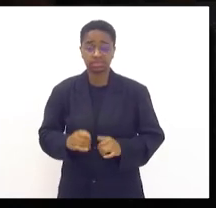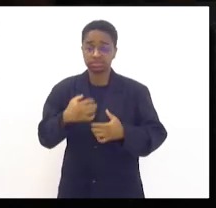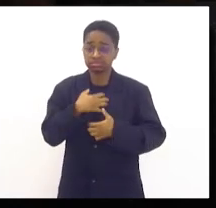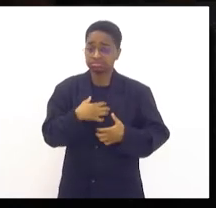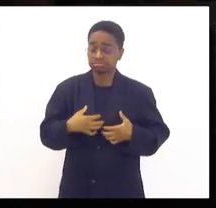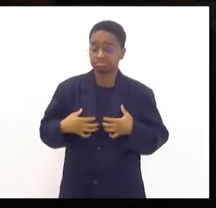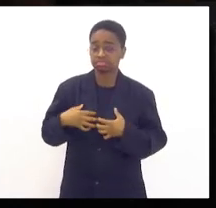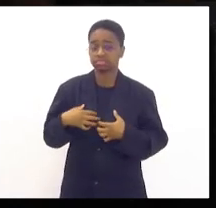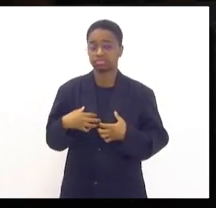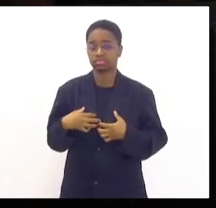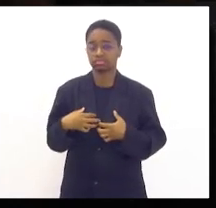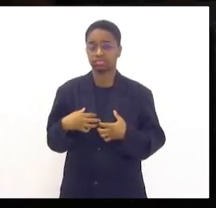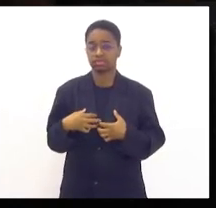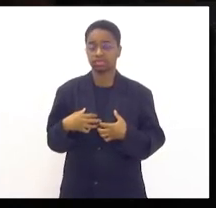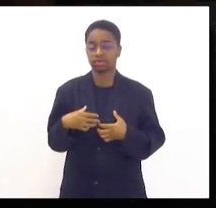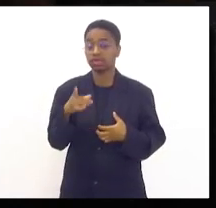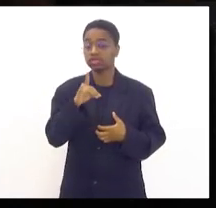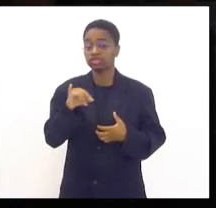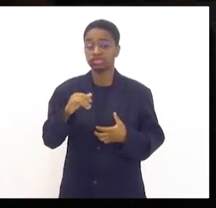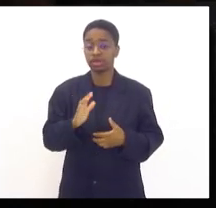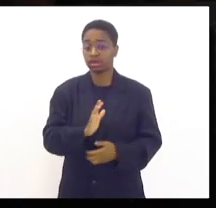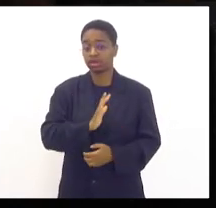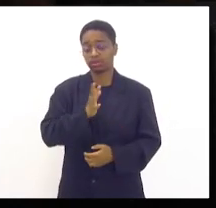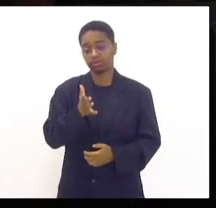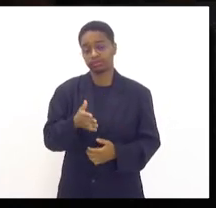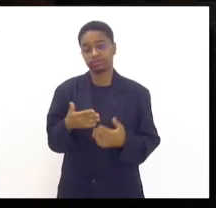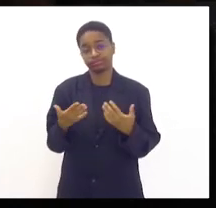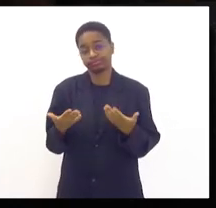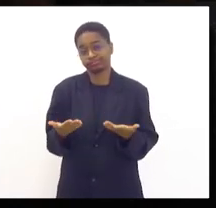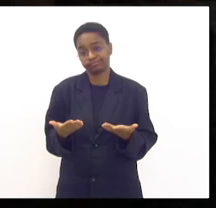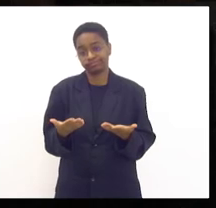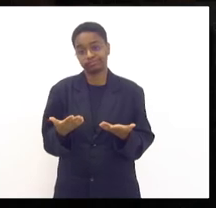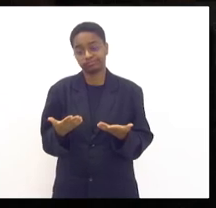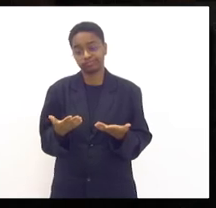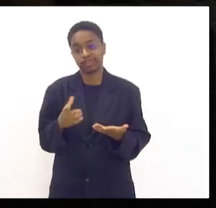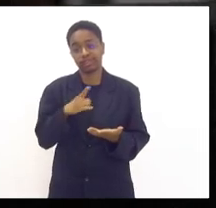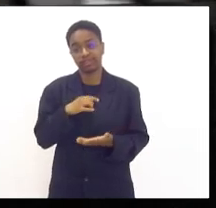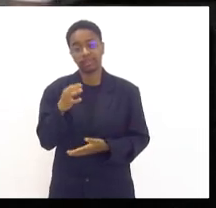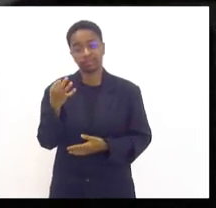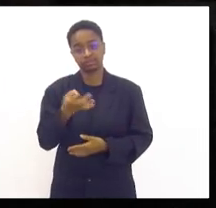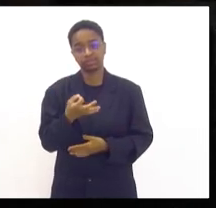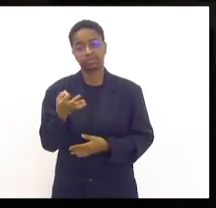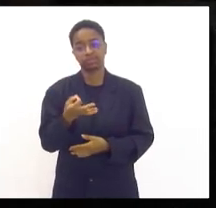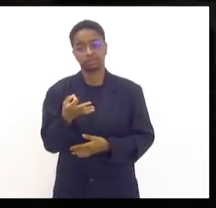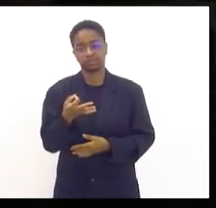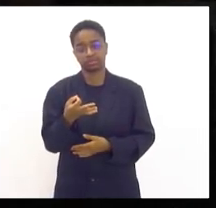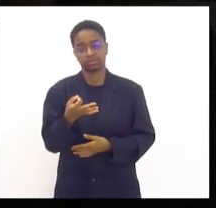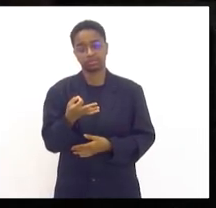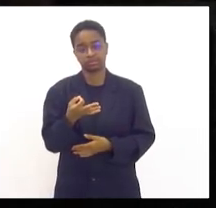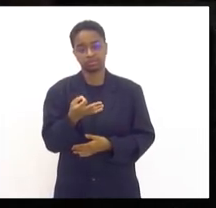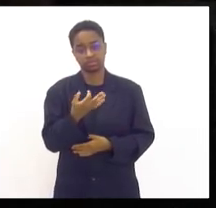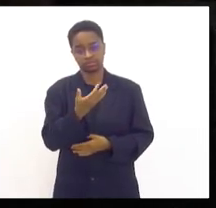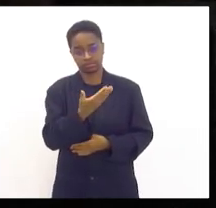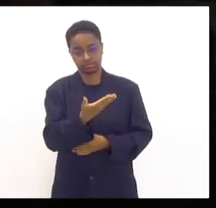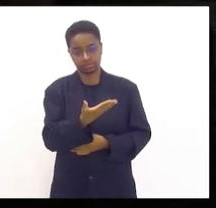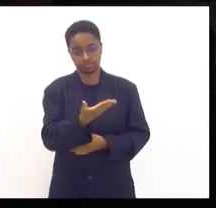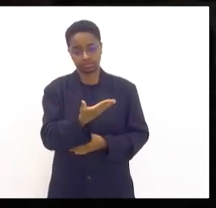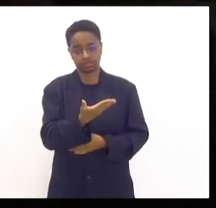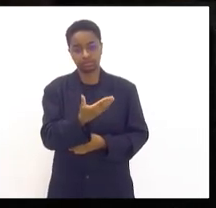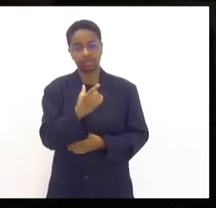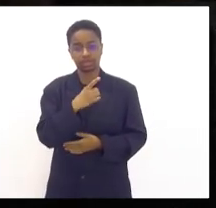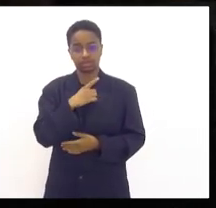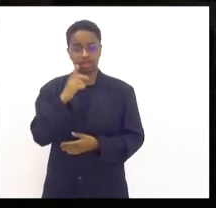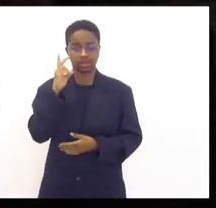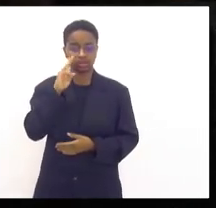amargura, um dia de terror. Mas tenho certeza que Vossa Excelência, com a sua